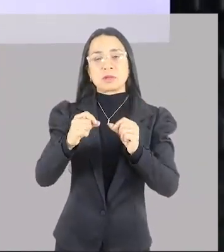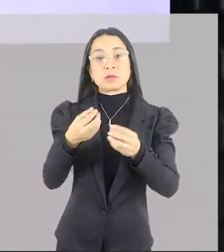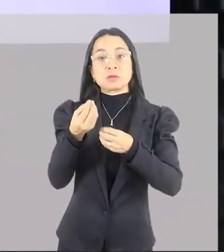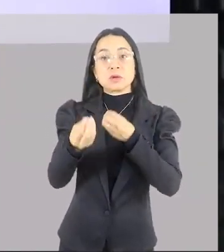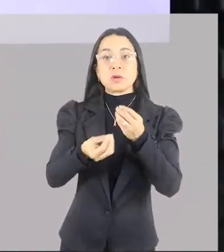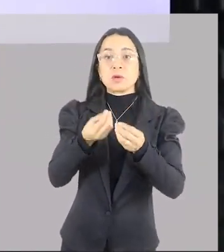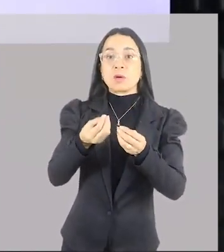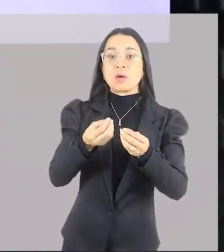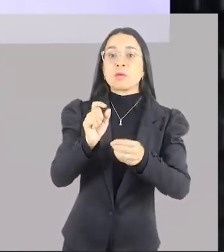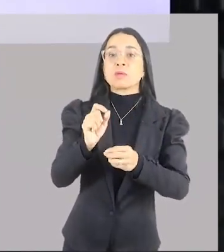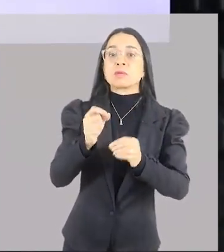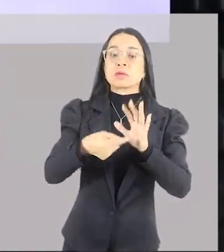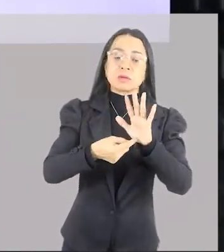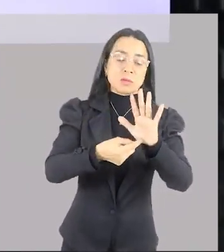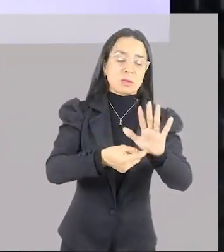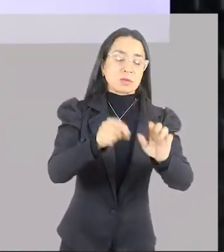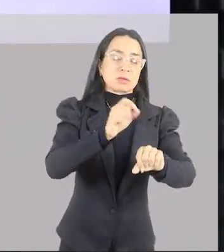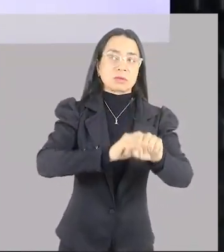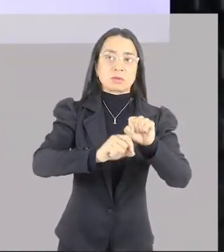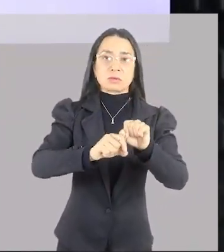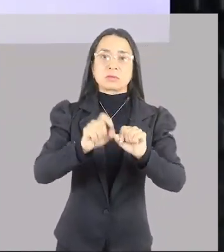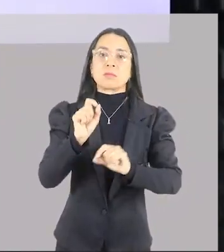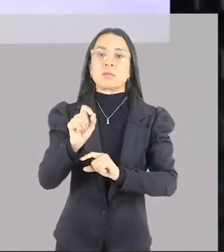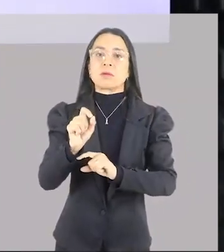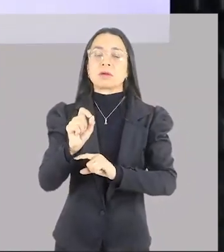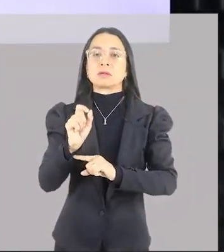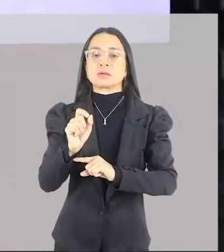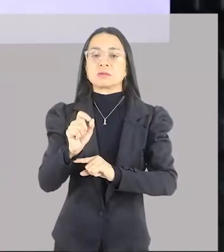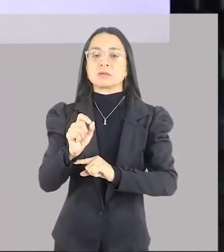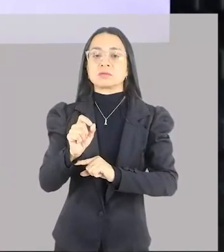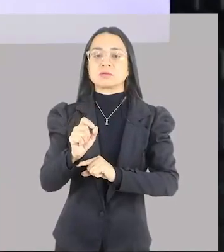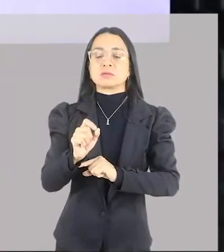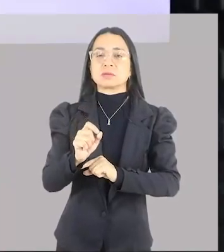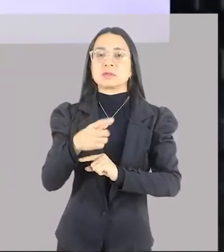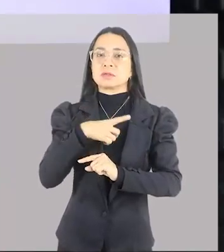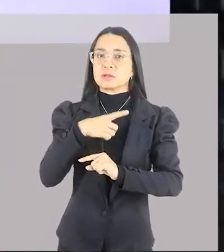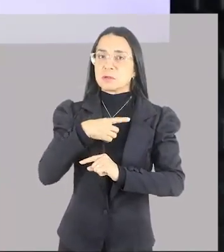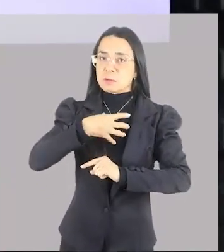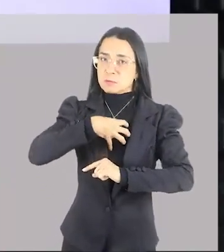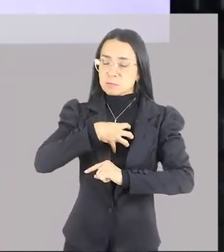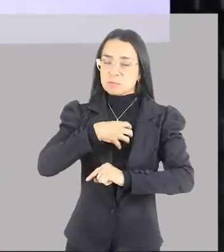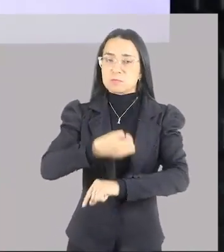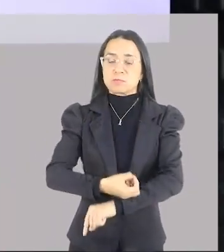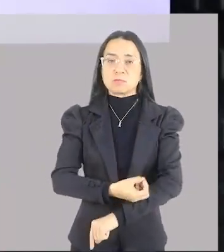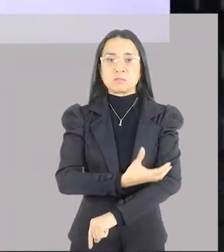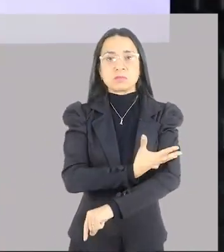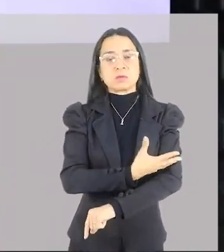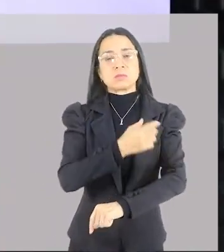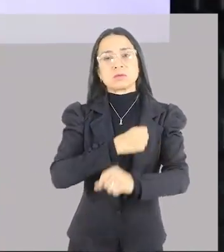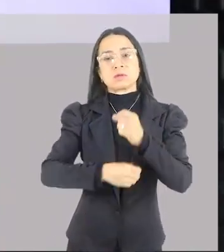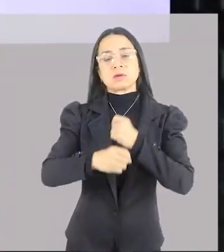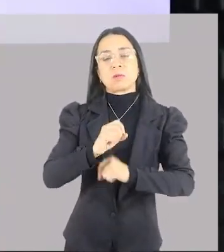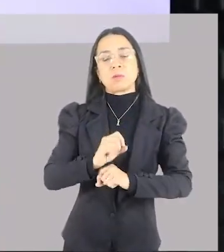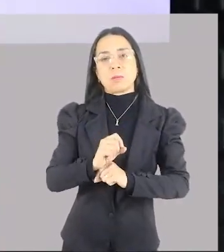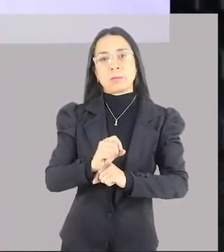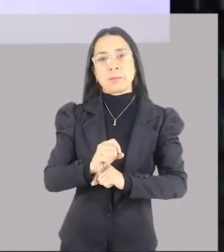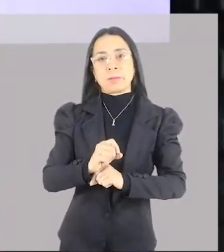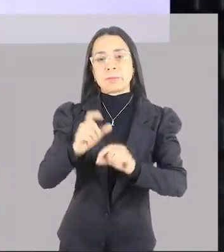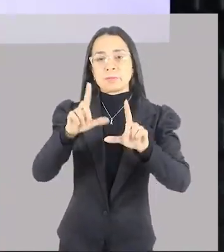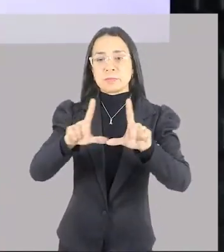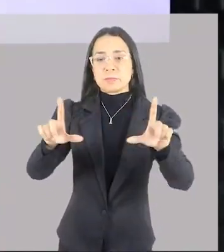ali na tela, mas importa o que você jogou de sentimento, de emoção ali